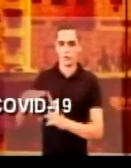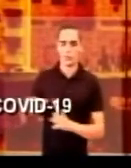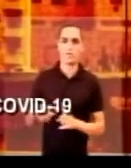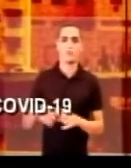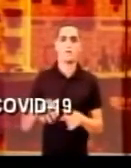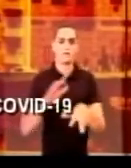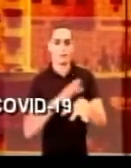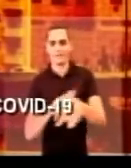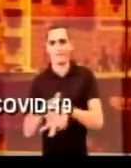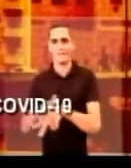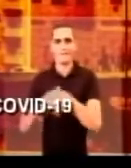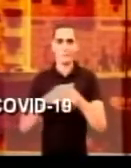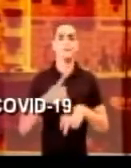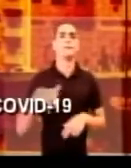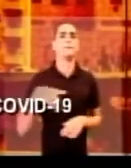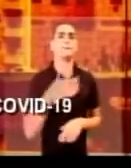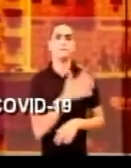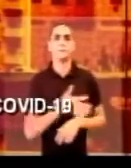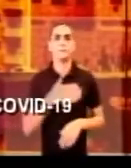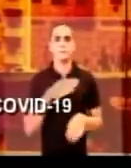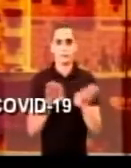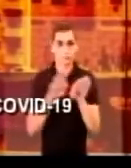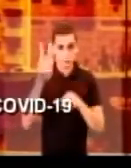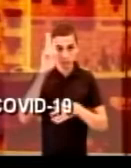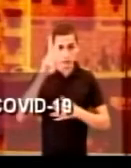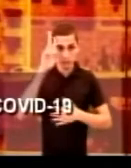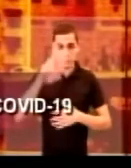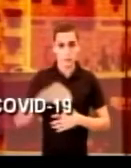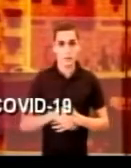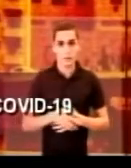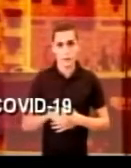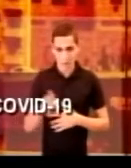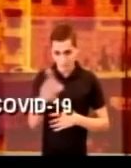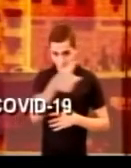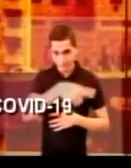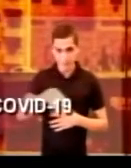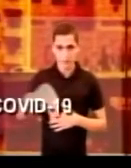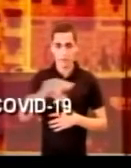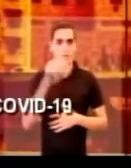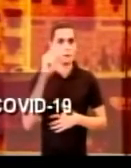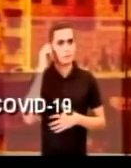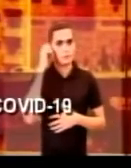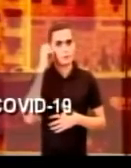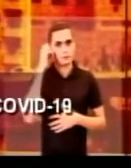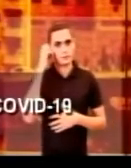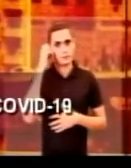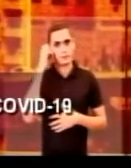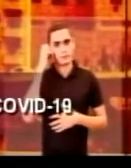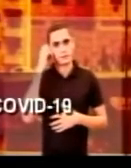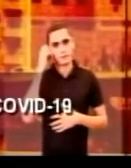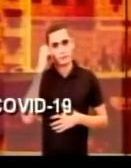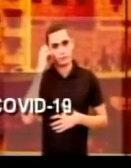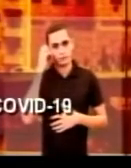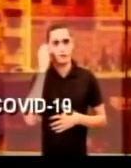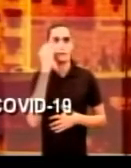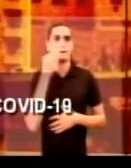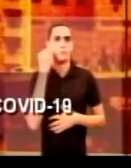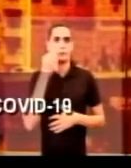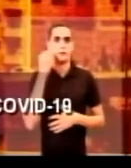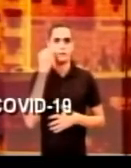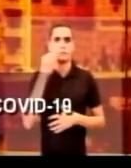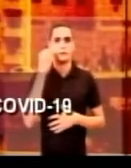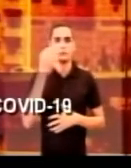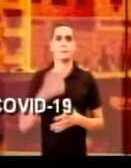pacientes. Eu gostaria de lembrar a vocês que essa